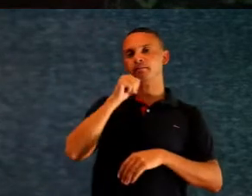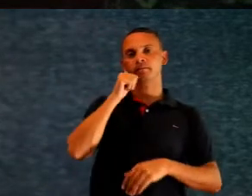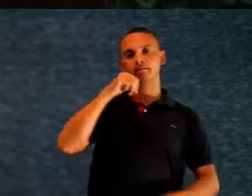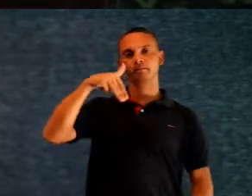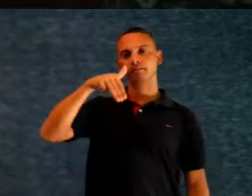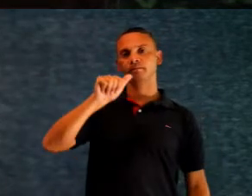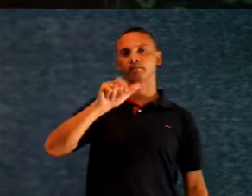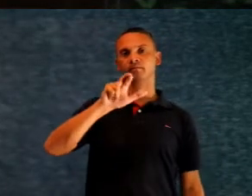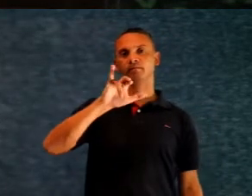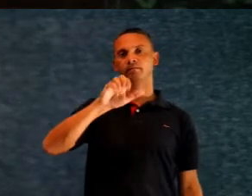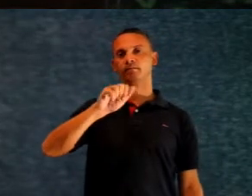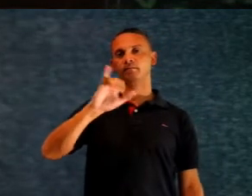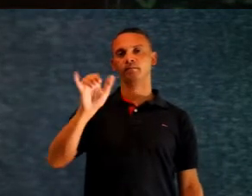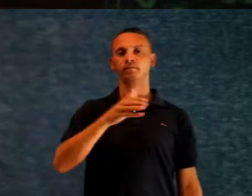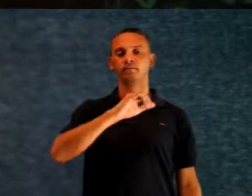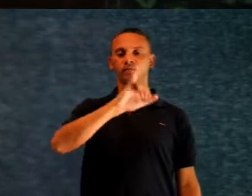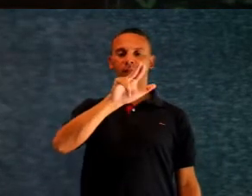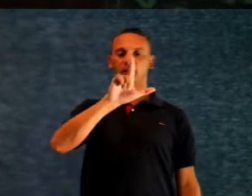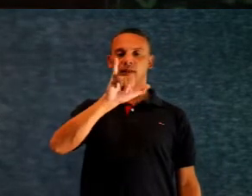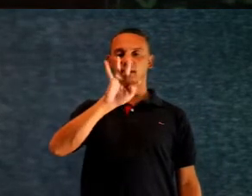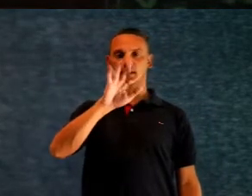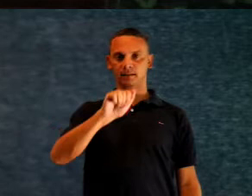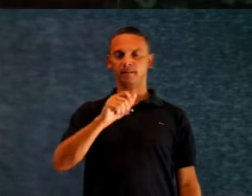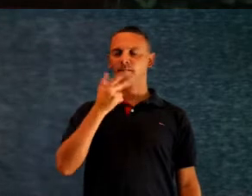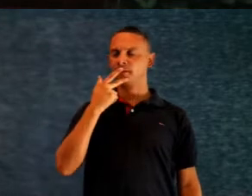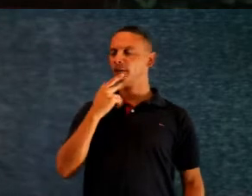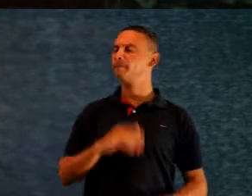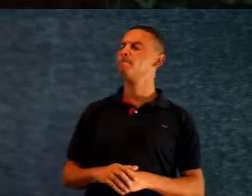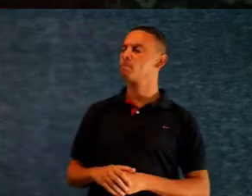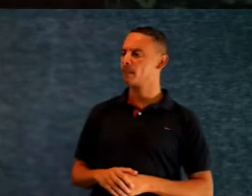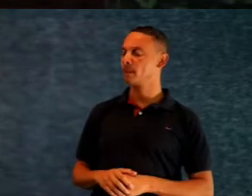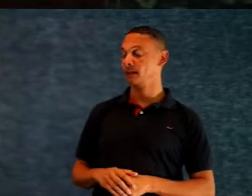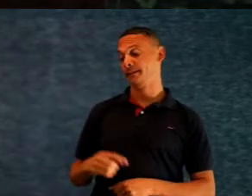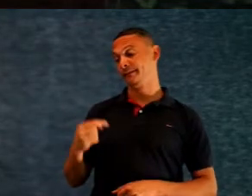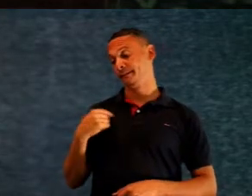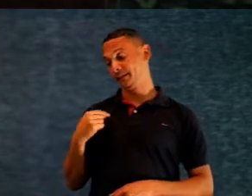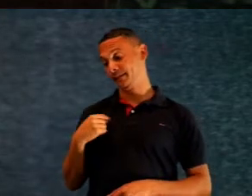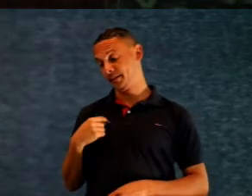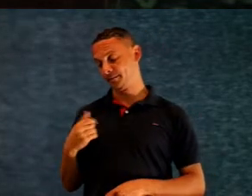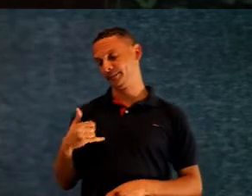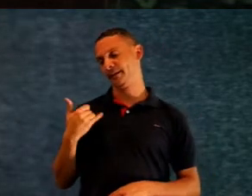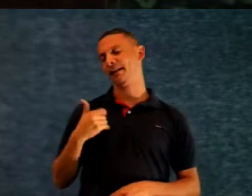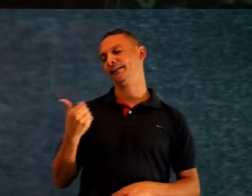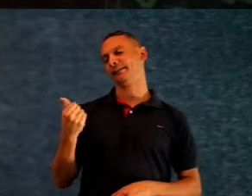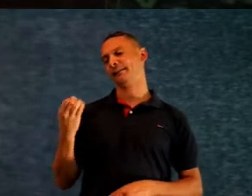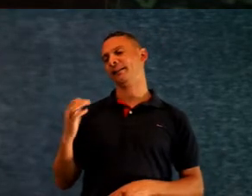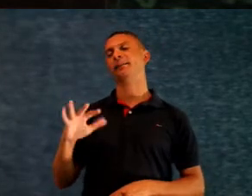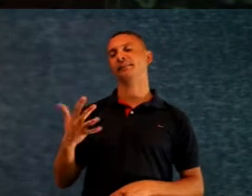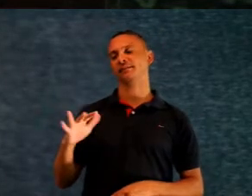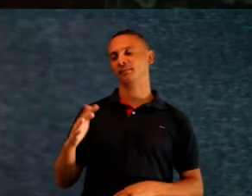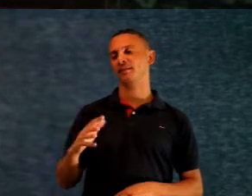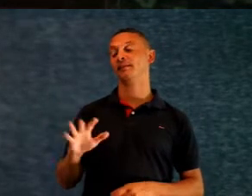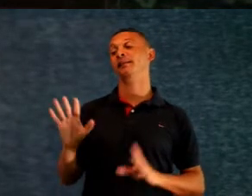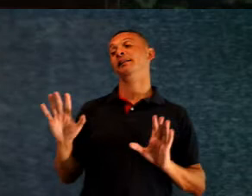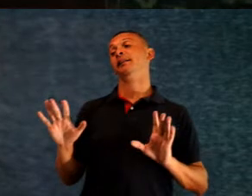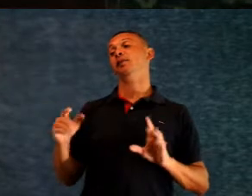ela, eu disse, Maria Julieta, quando eu chegar aos 60 anos de idade,